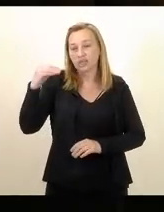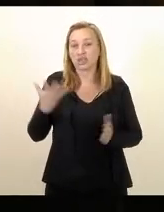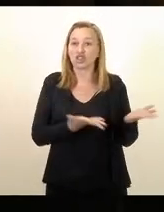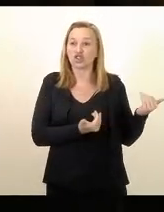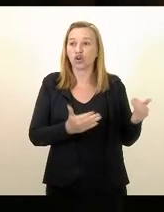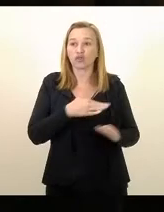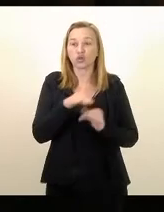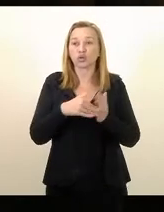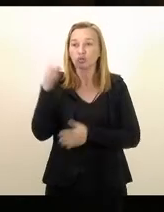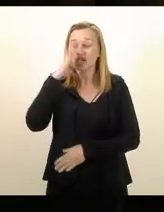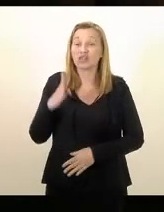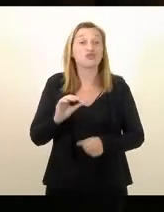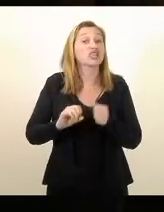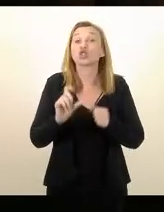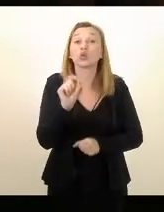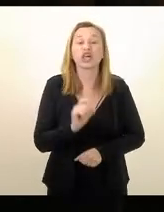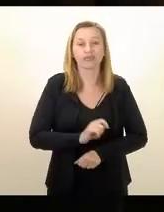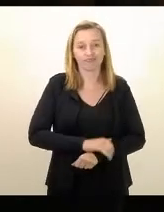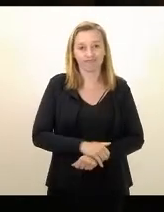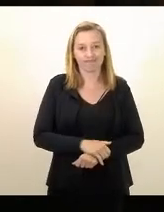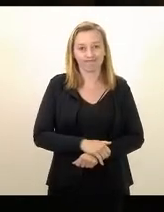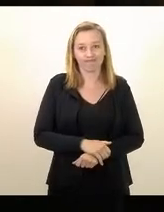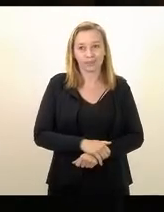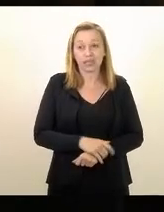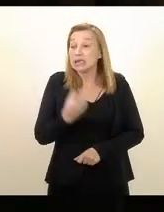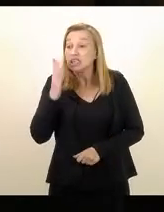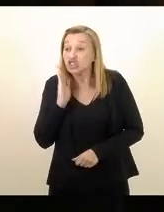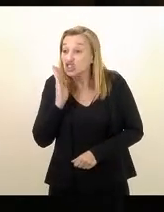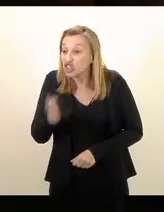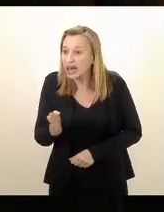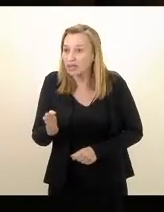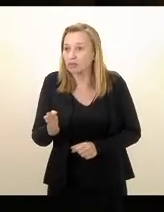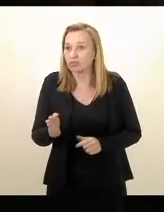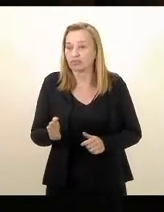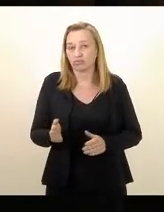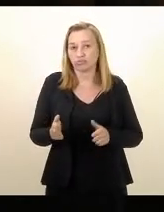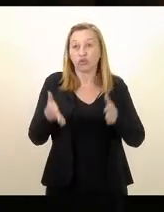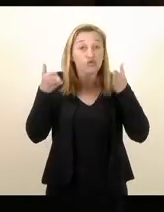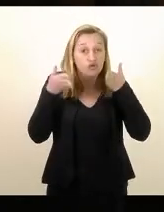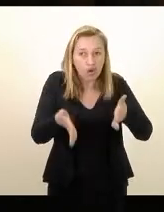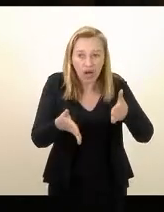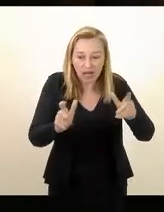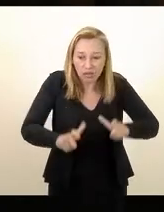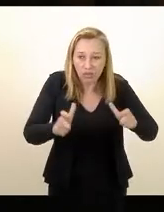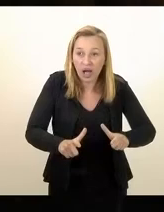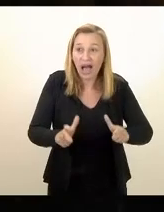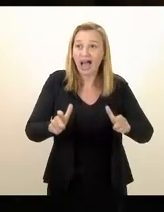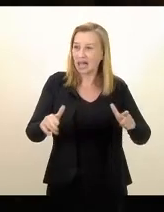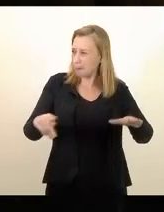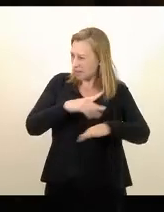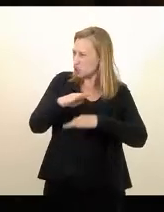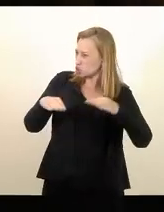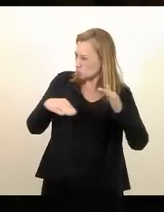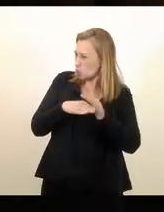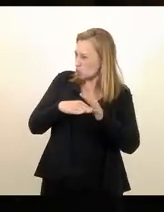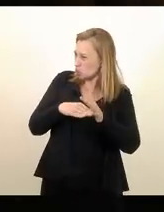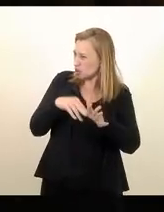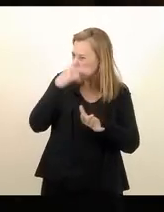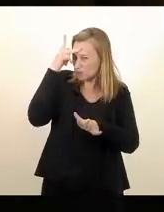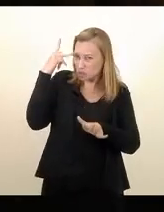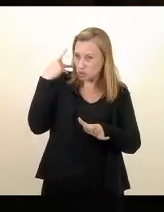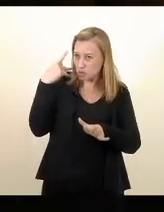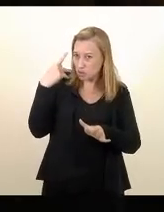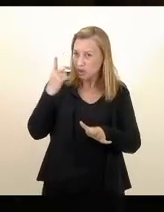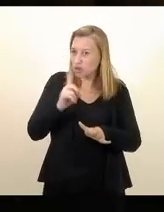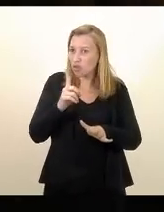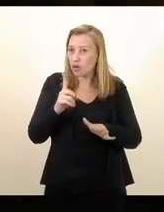todo o Brasil fazendo o que? indo direto no ponto ah já que vai ser para todo mundo já que não vai ser